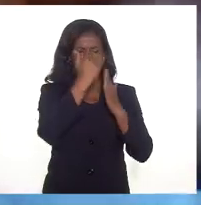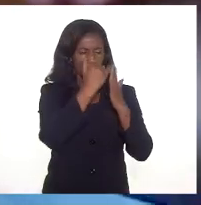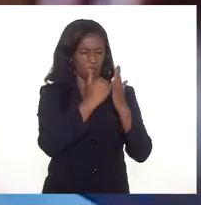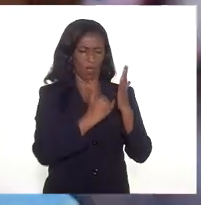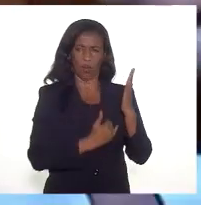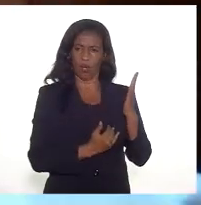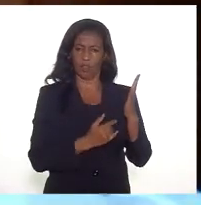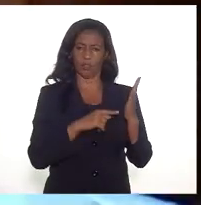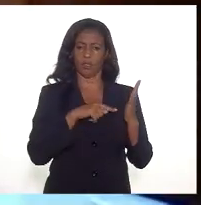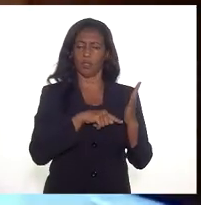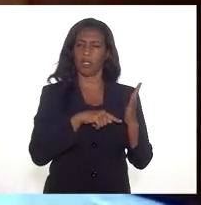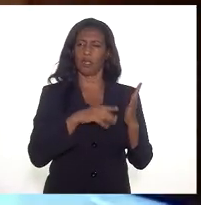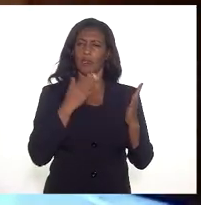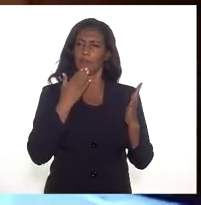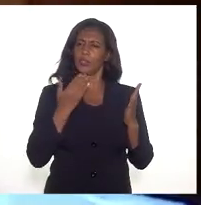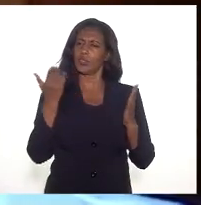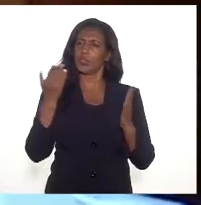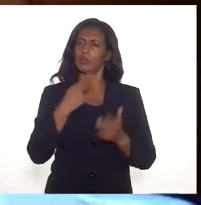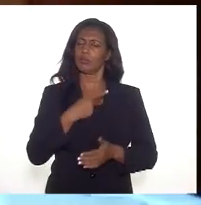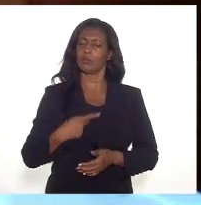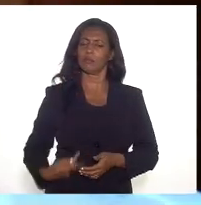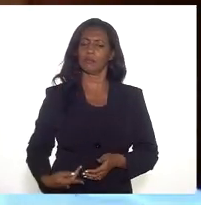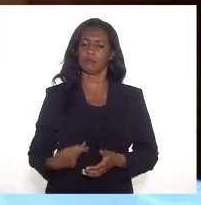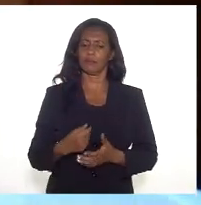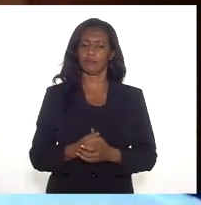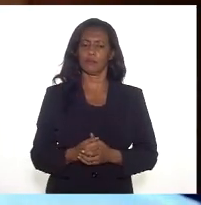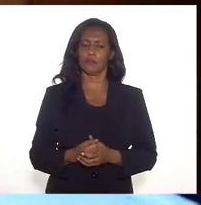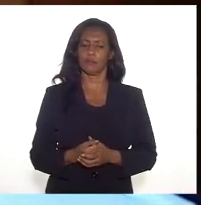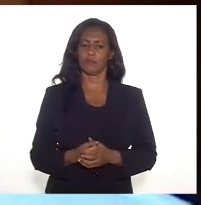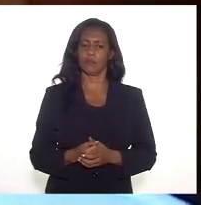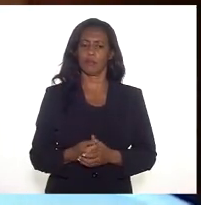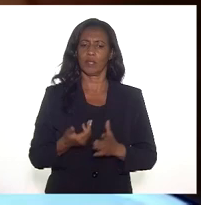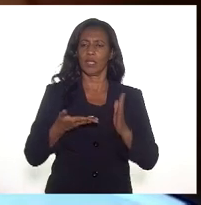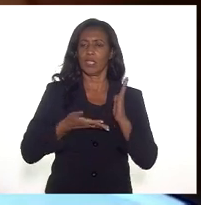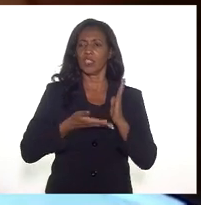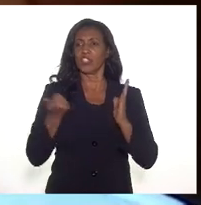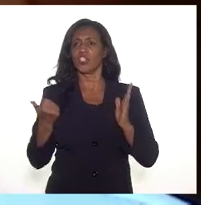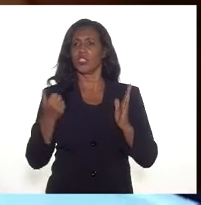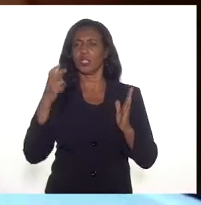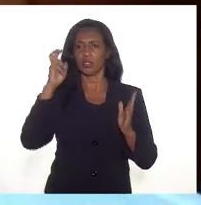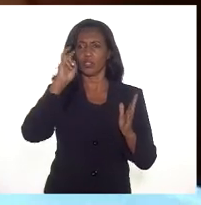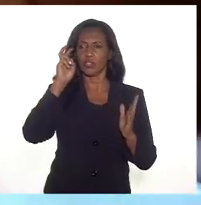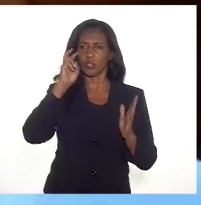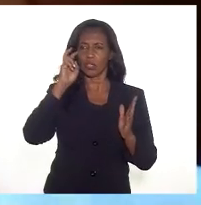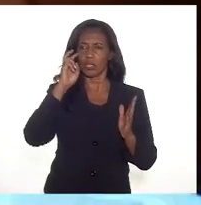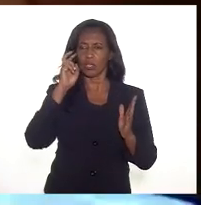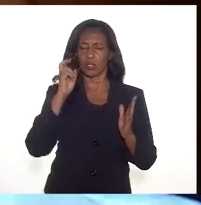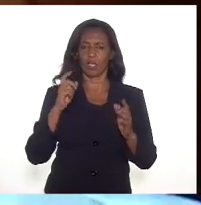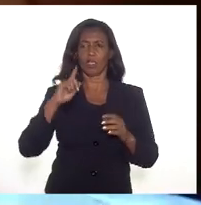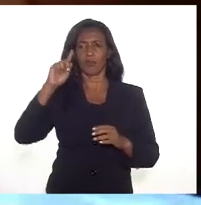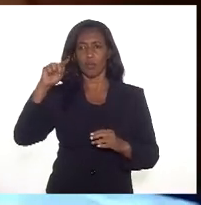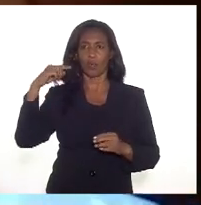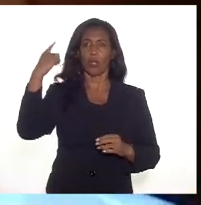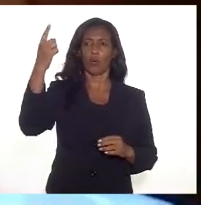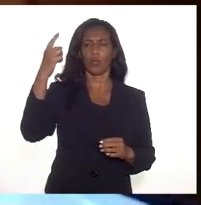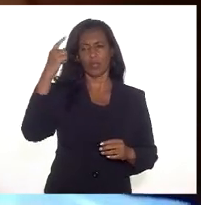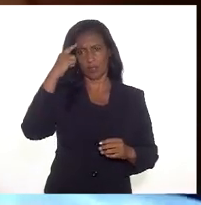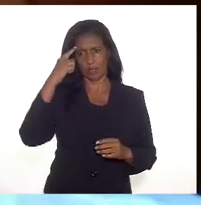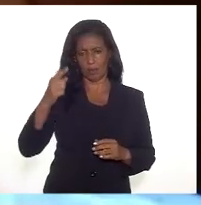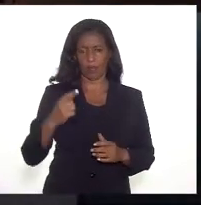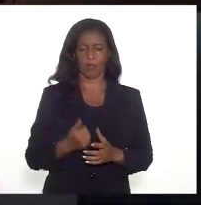desse pela ordem, é solicitar a Vossa Excelência que ele, não, que ele seja retirado da pauta de quinta-feira e volte para a próxima semana, se for